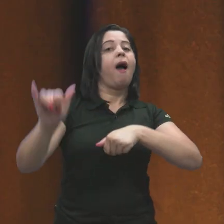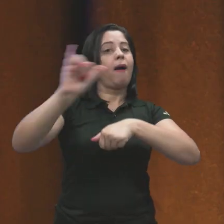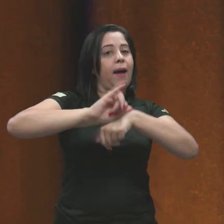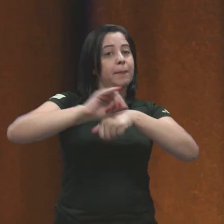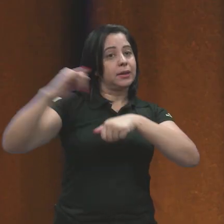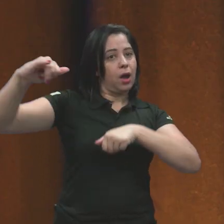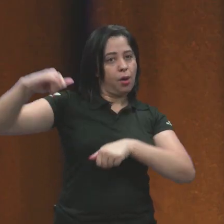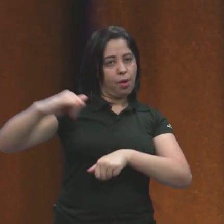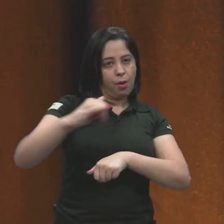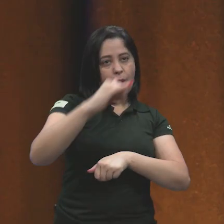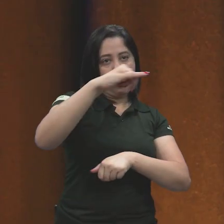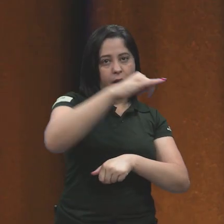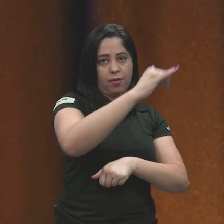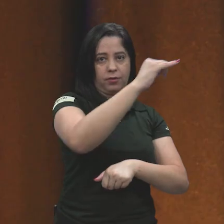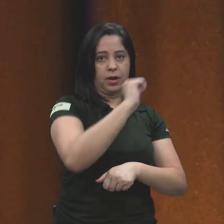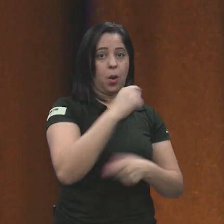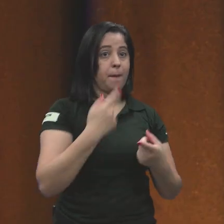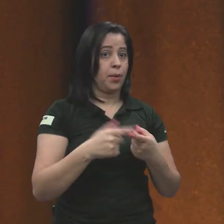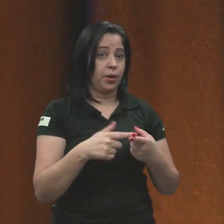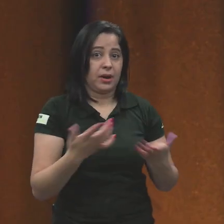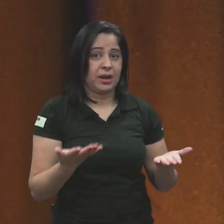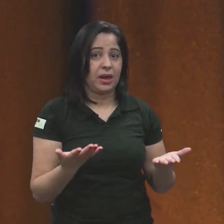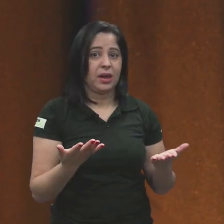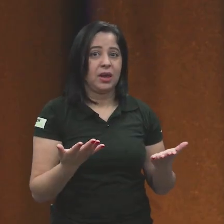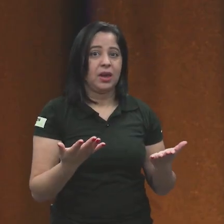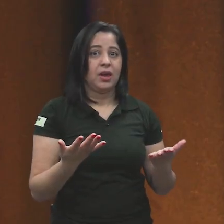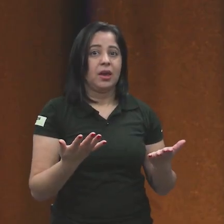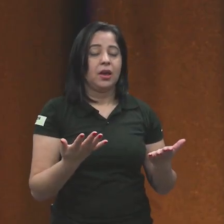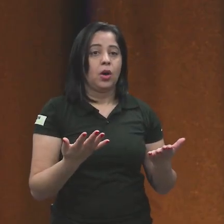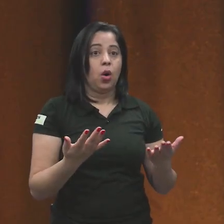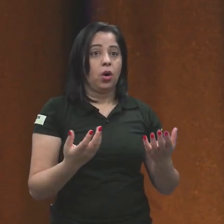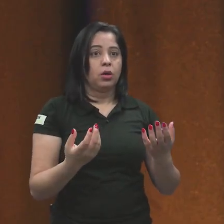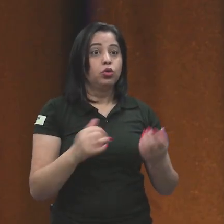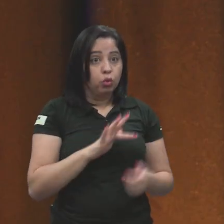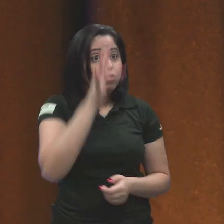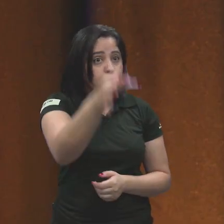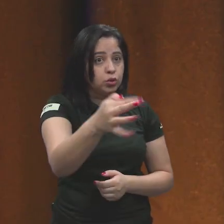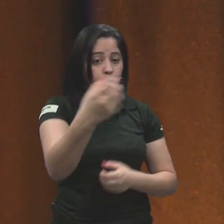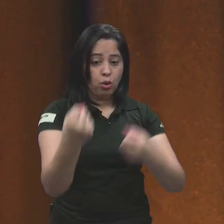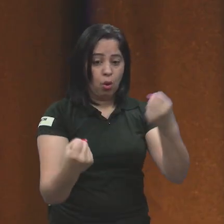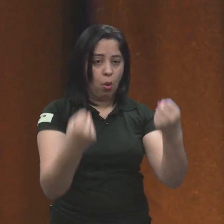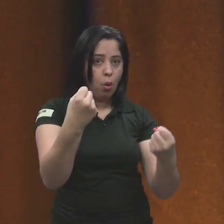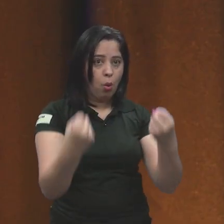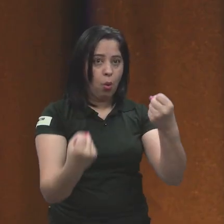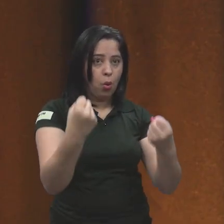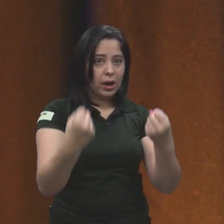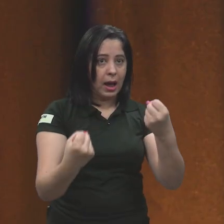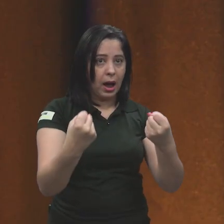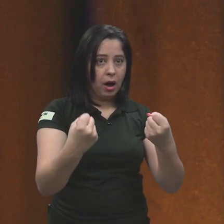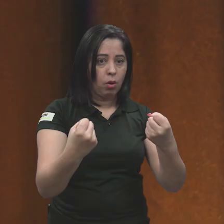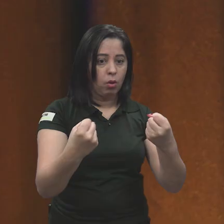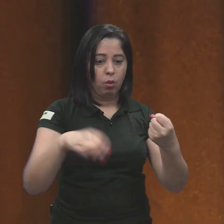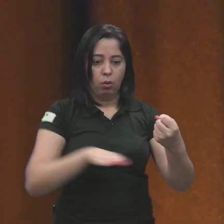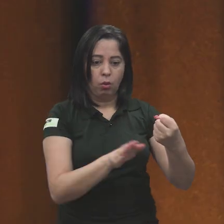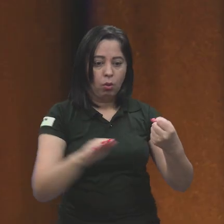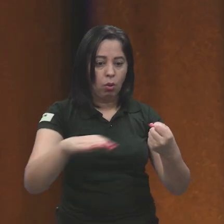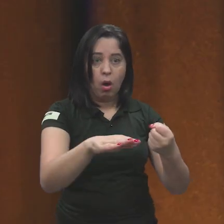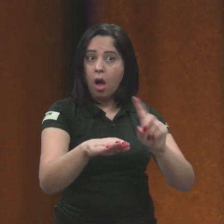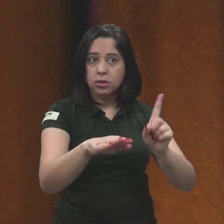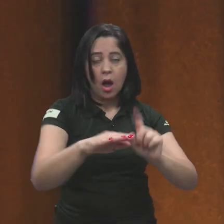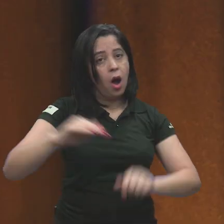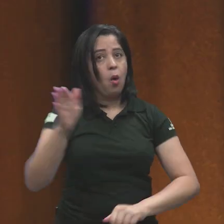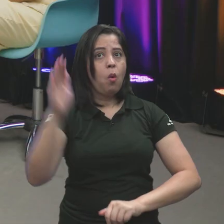na cidade de São José dos Campos, né? A indústria que daqui a pouco os carros estão voando e nós precisamos falar